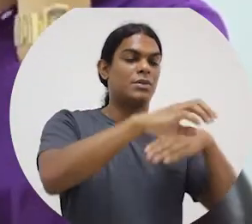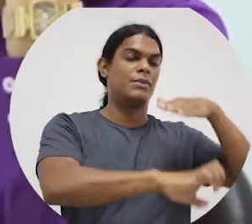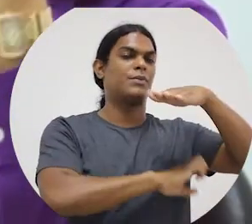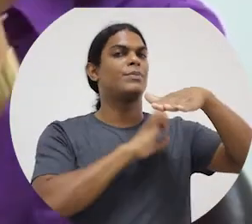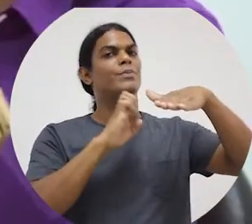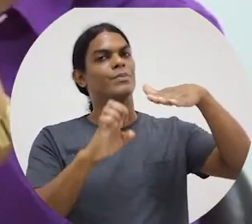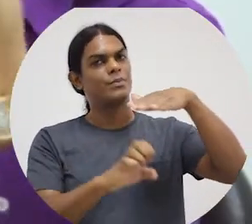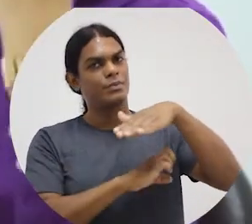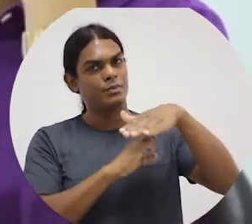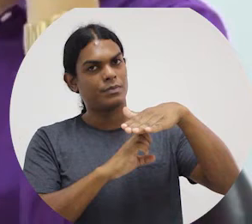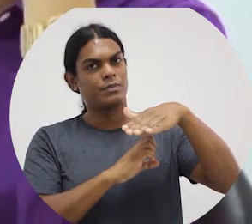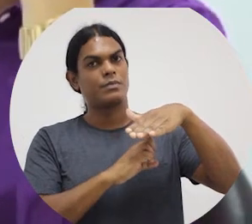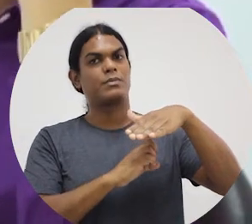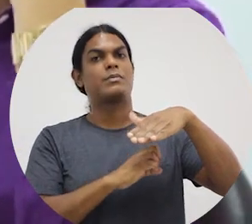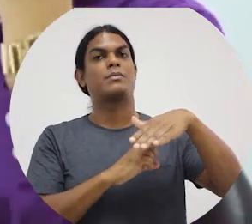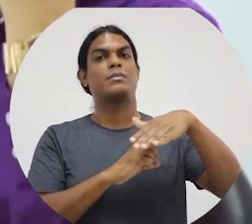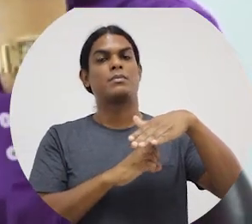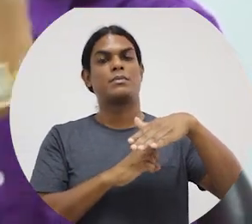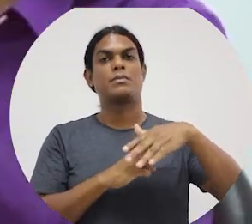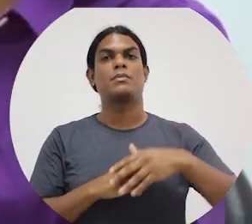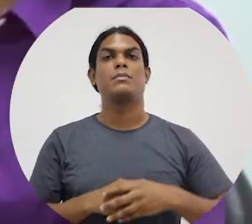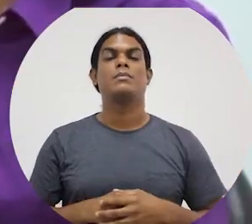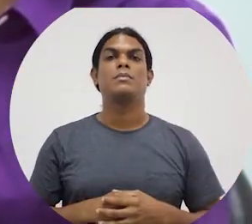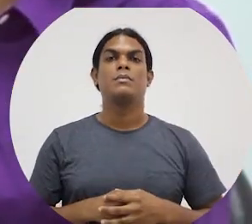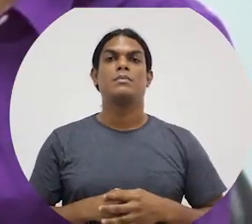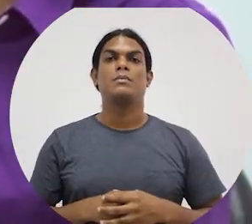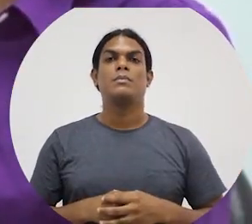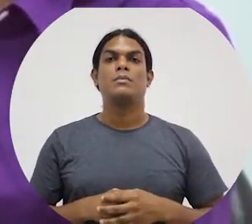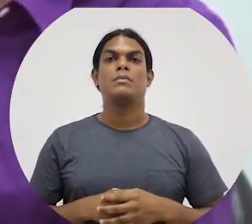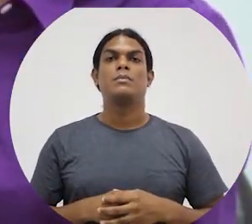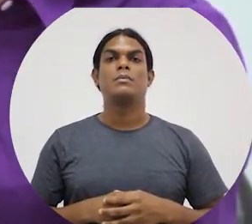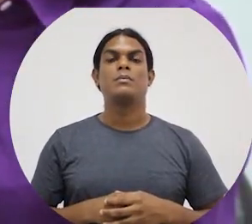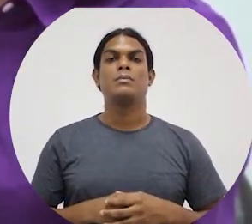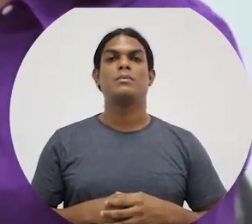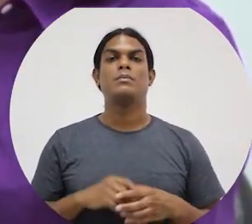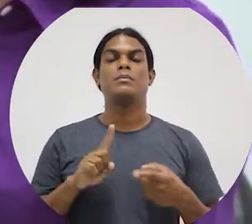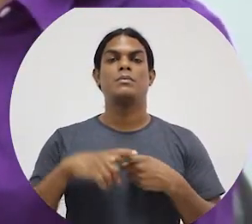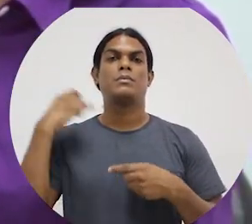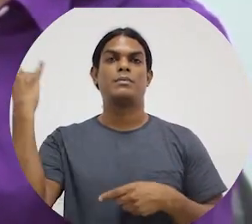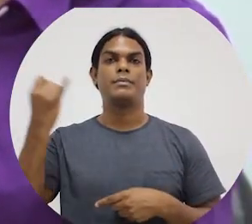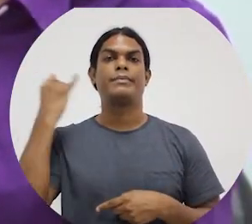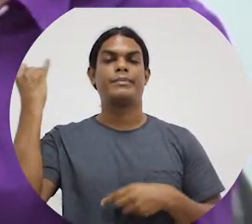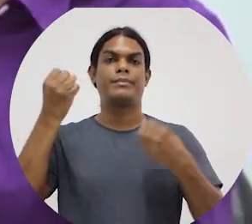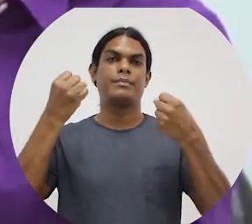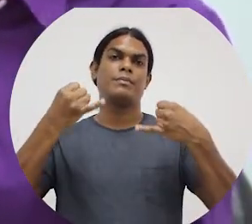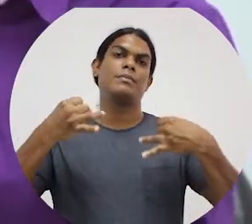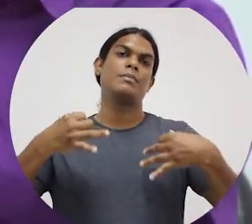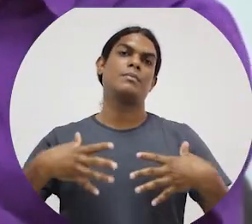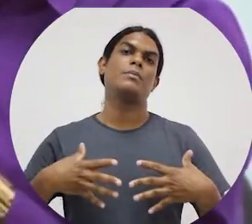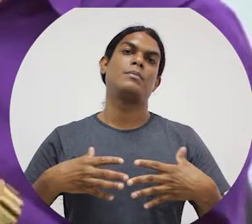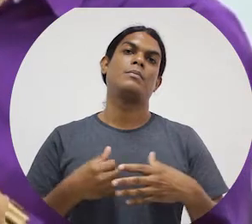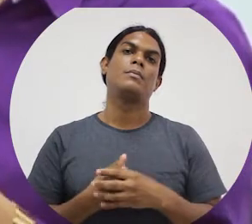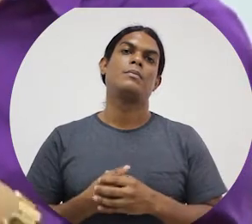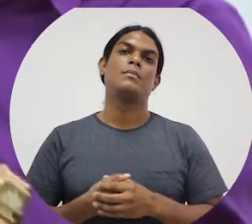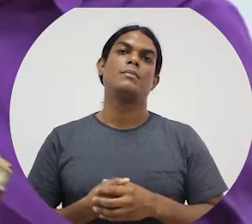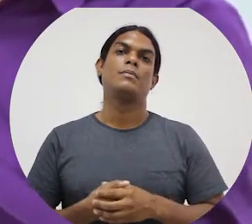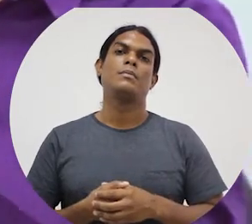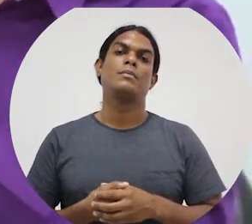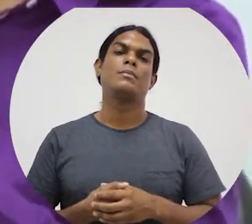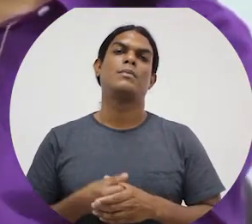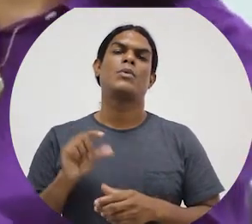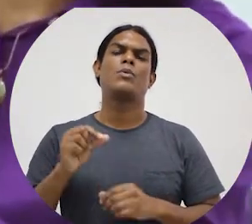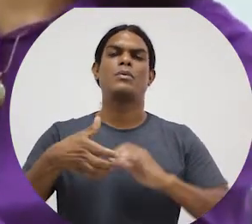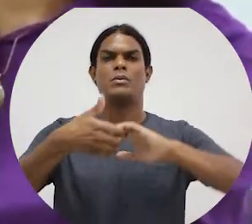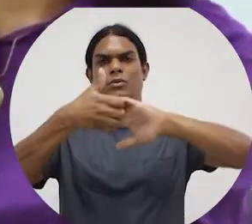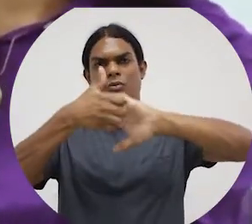precisam ter isso em mente, fazer dessa empresa uma referência. E também é importante ressaltar que o